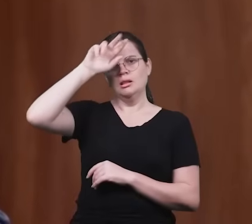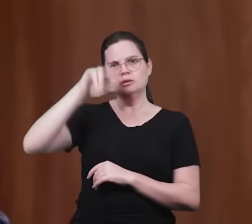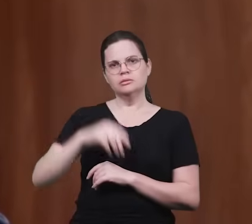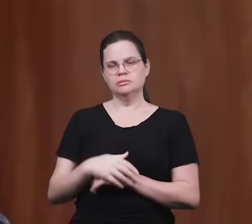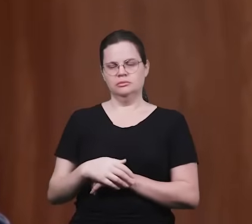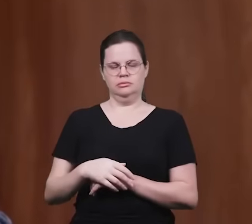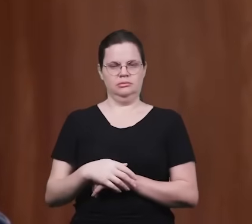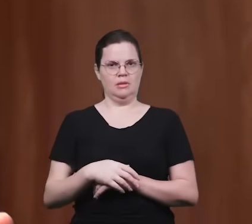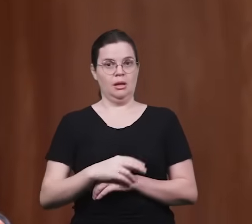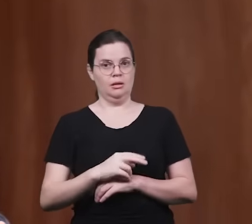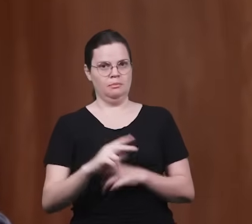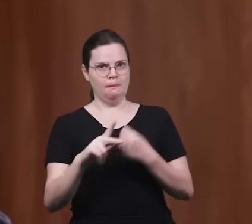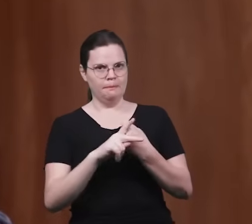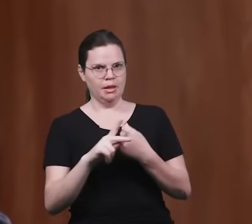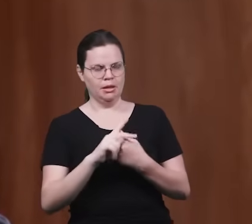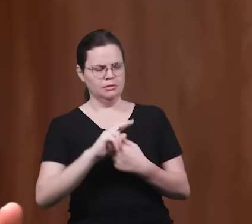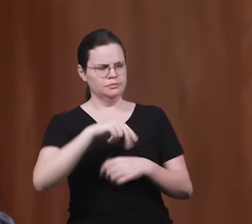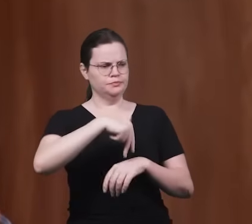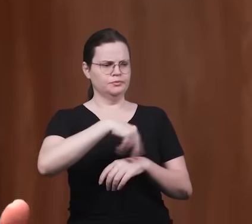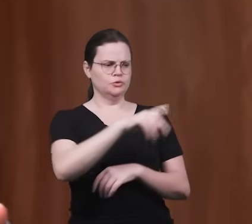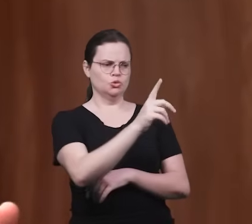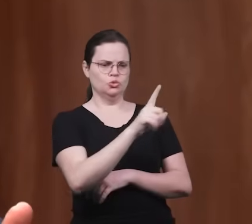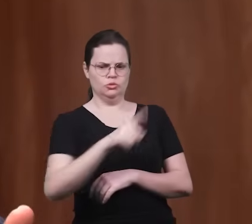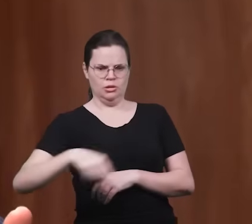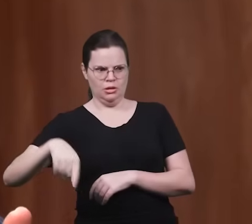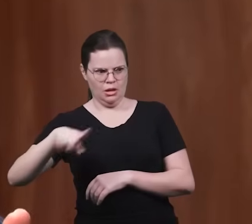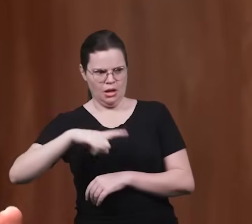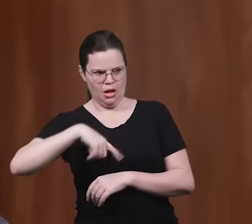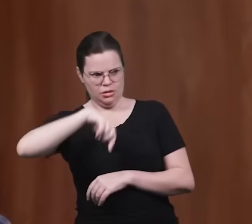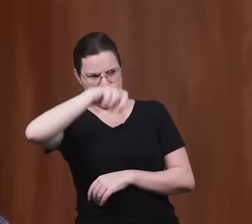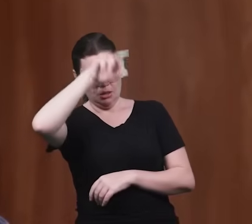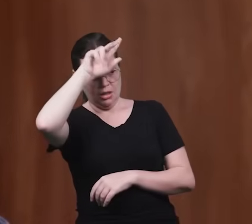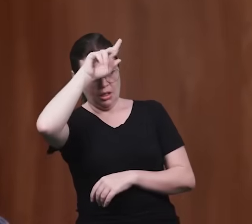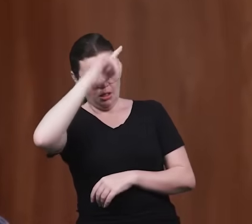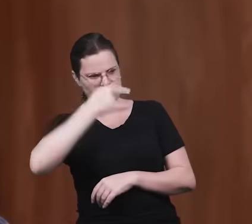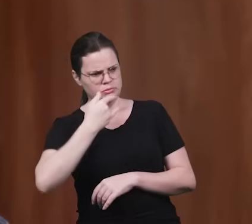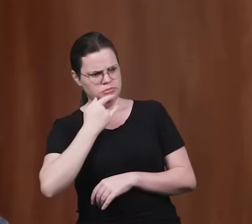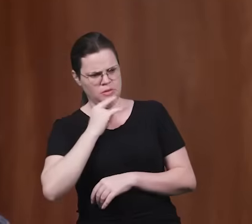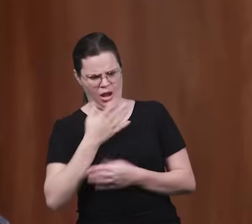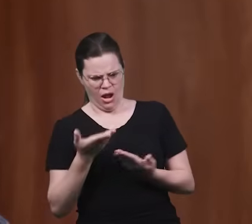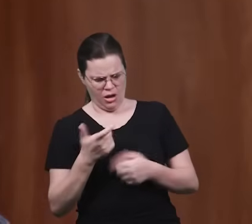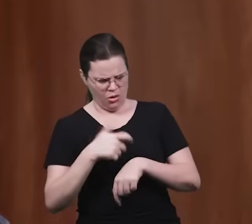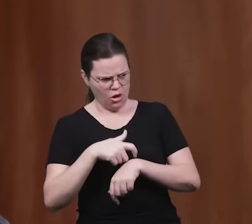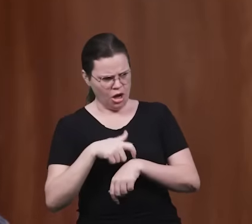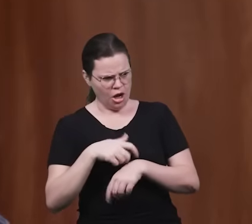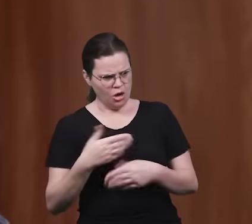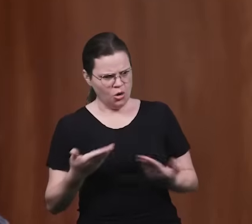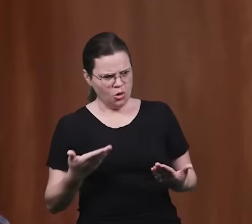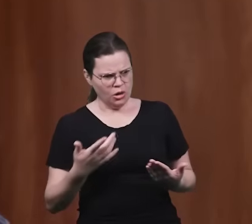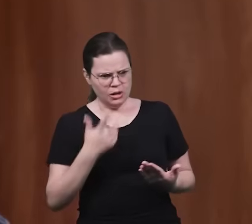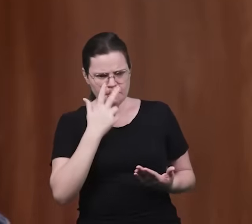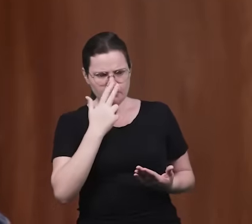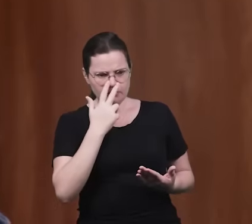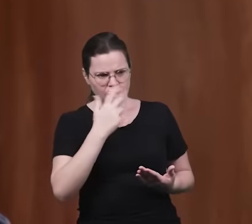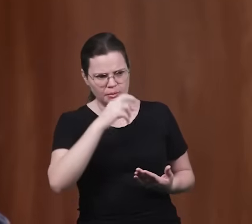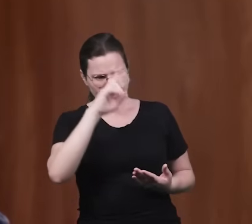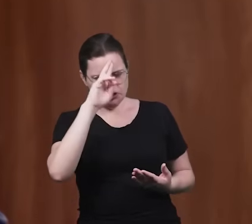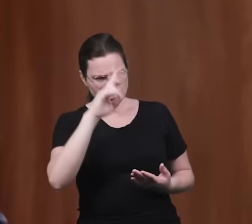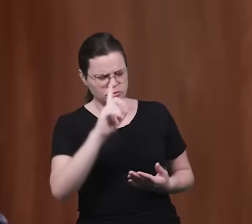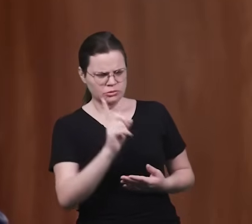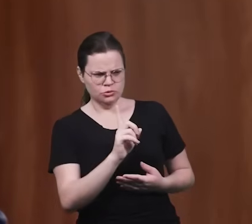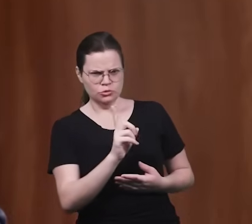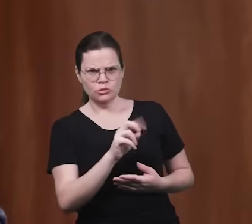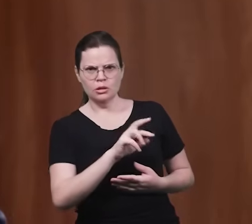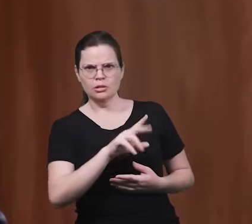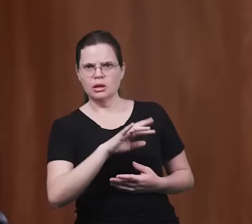tomou a palavra e disse assim: esses homens não estão embriagados, sendo esta a 3ª hora do dia. Então a